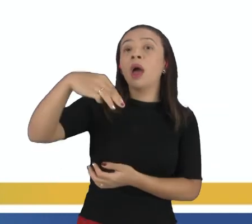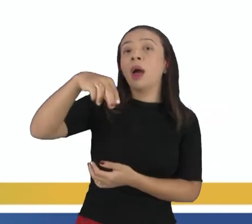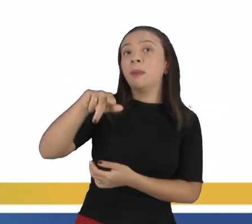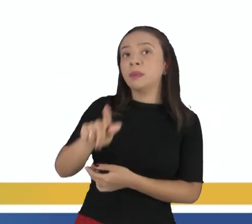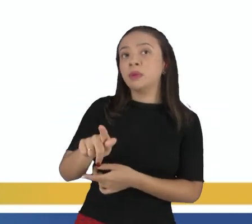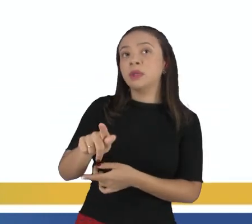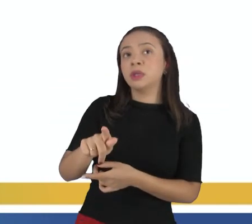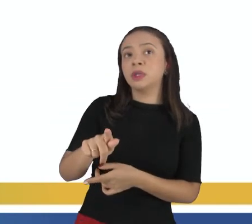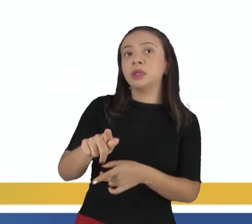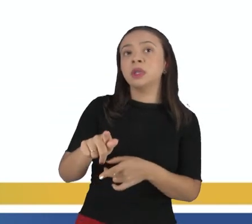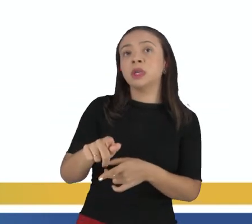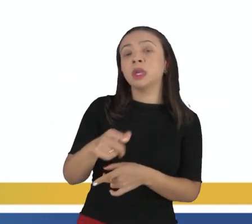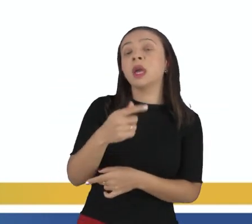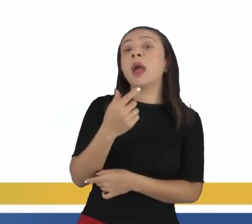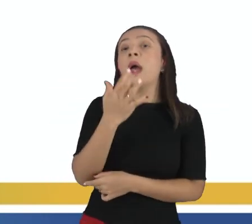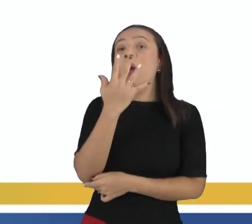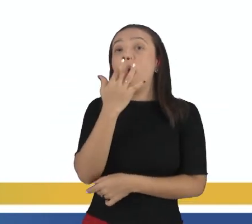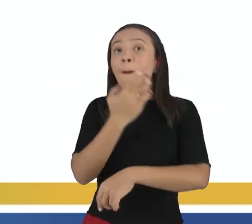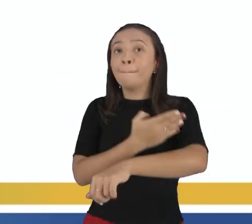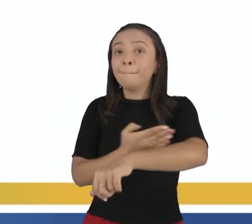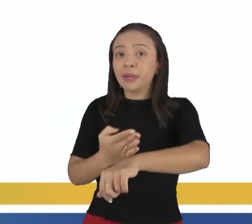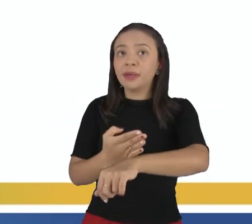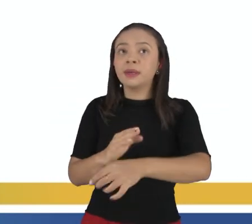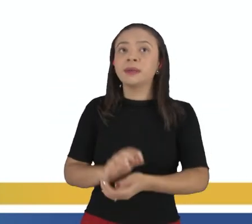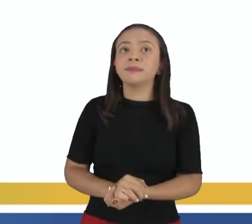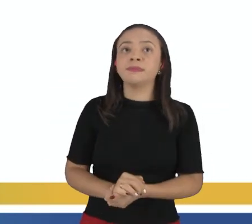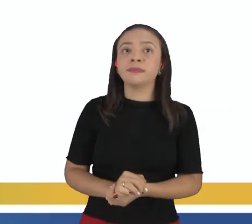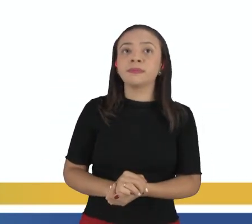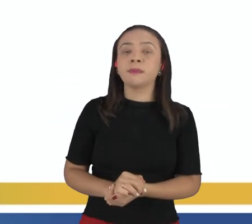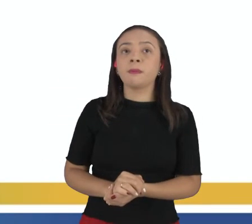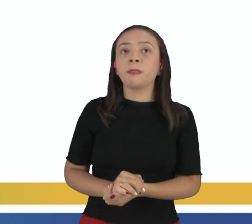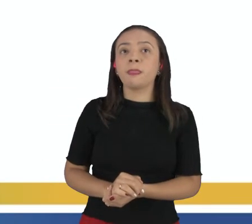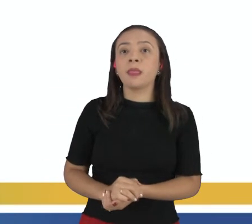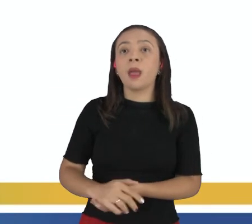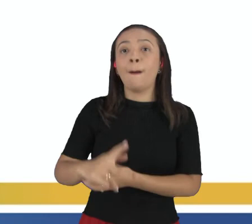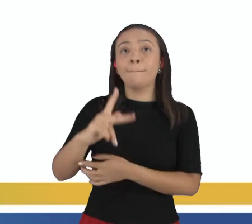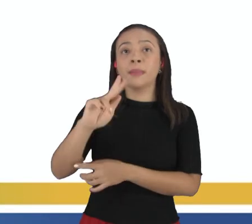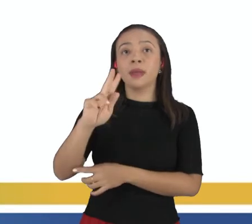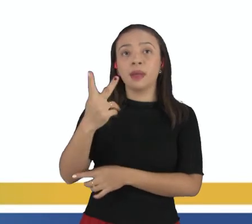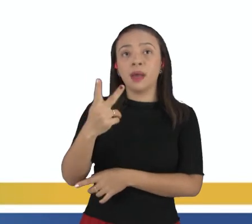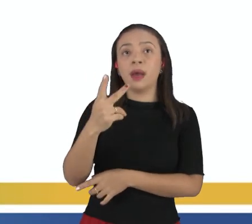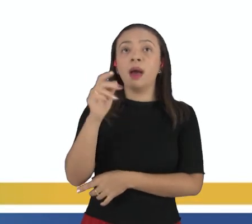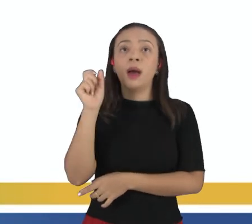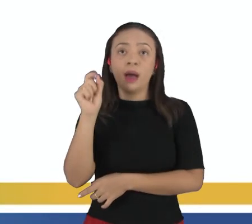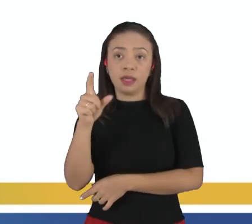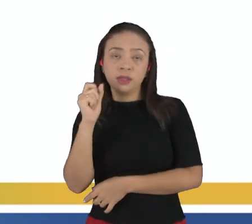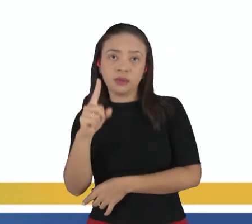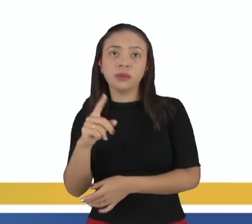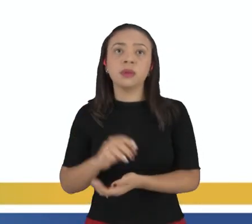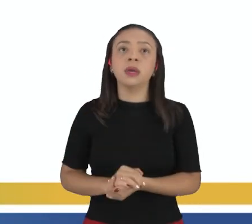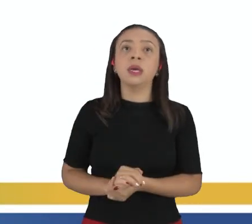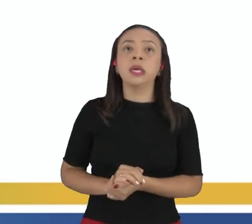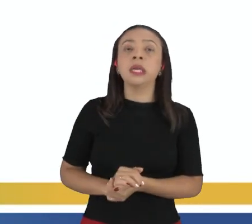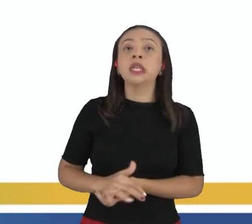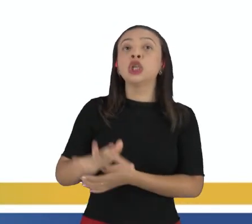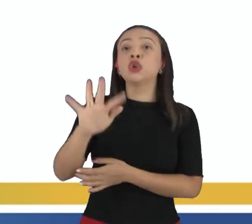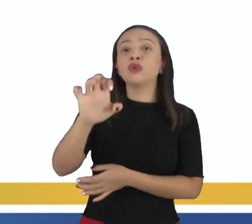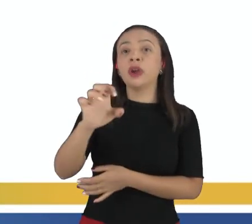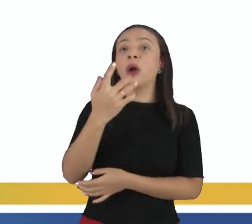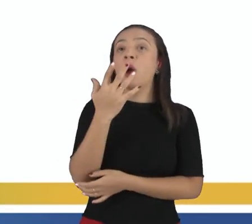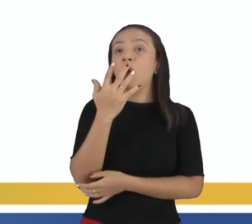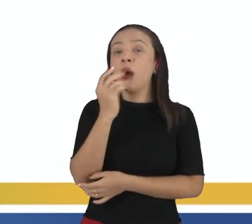ou prateada. O potássio, cor azulada ou púrpura. E o ferro, cor dourada.